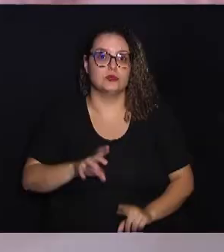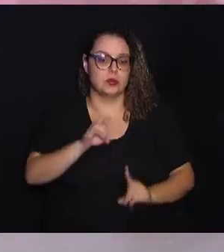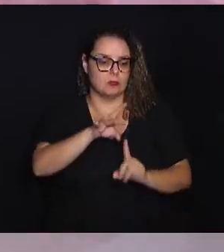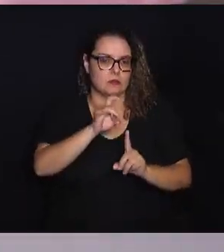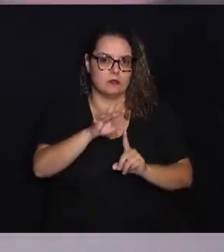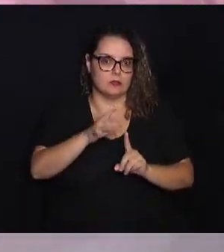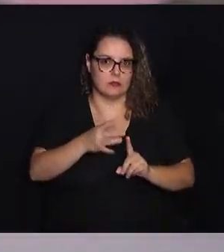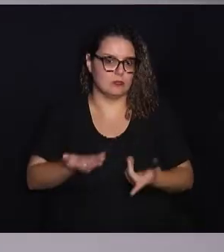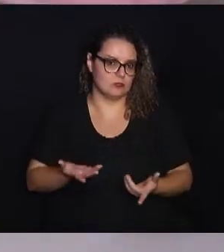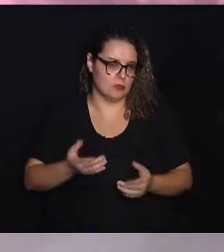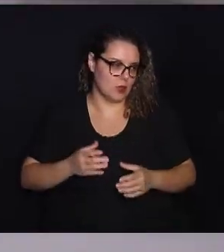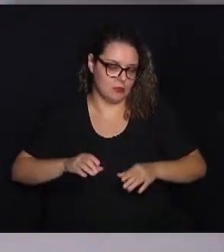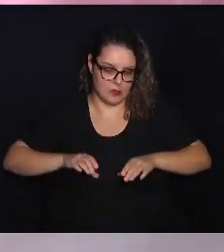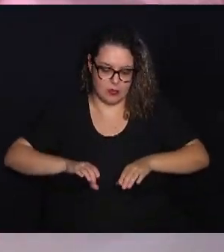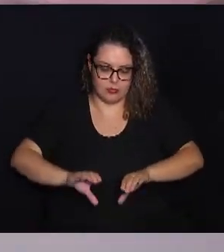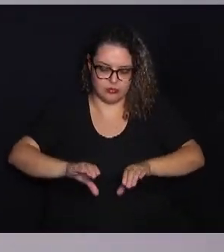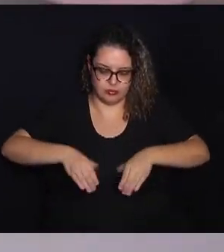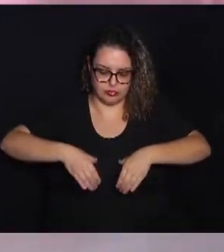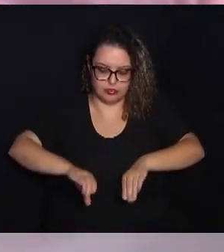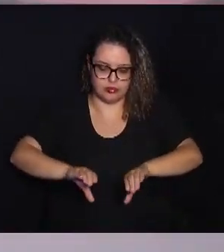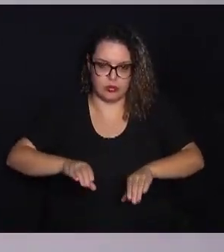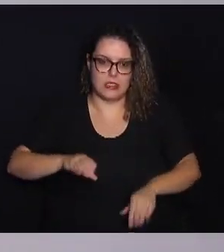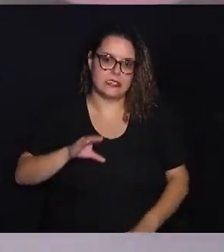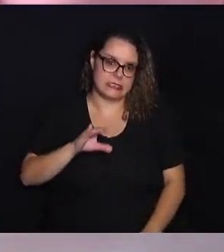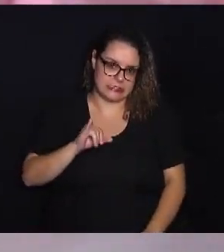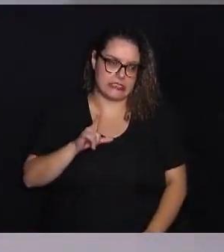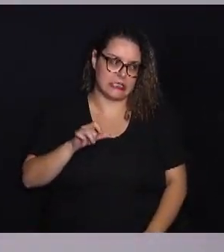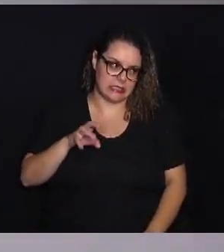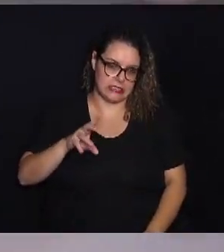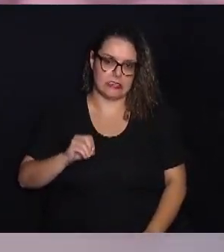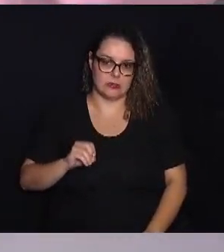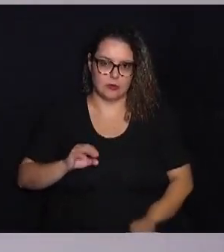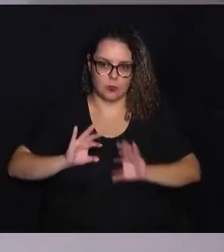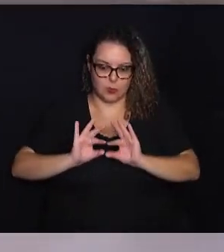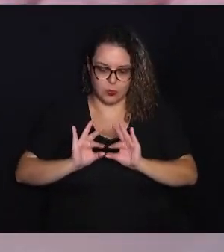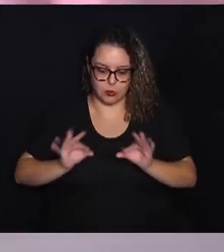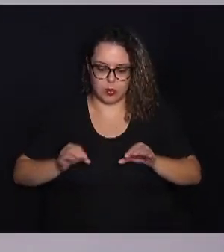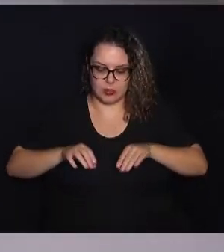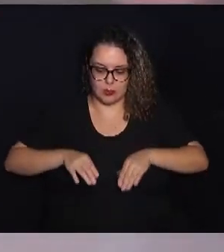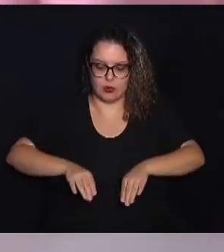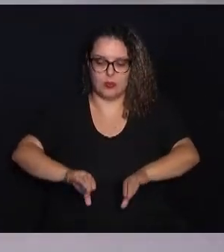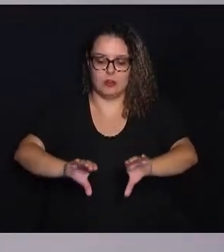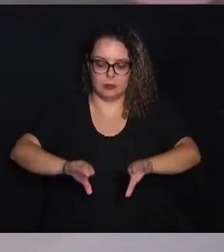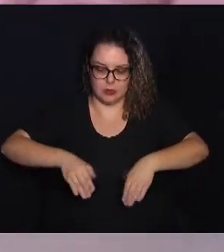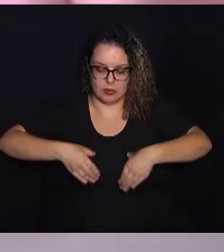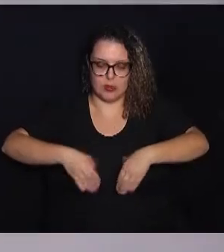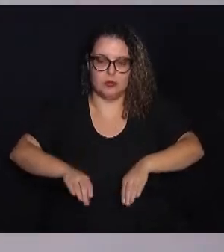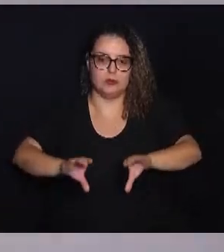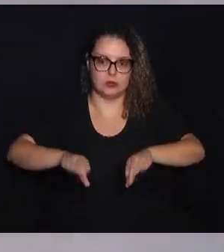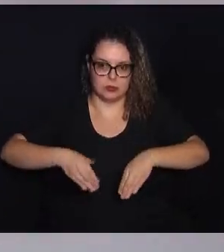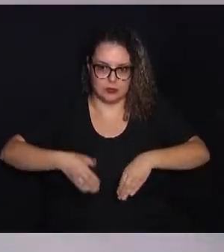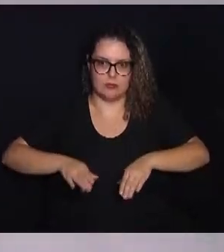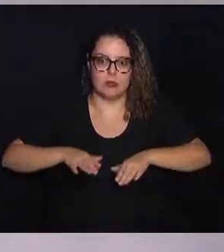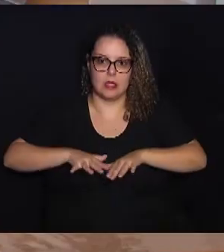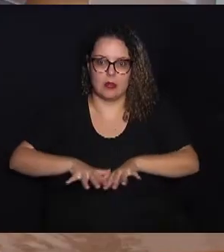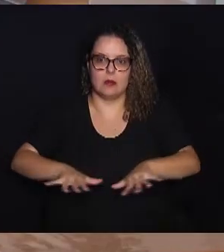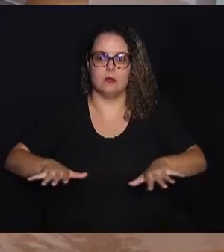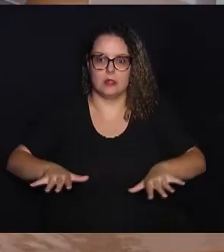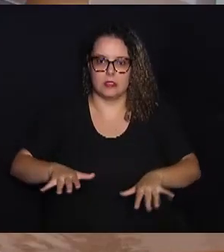de vidro, que seja cilíndrico e vai trabalhar com esse movimento de abrir a massa. Uma